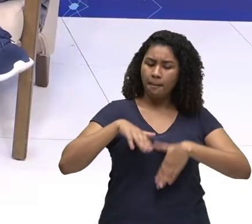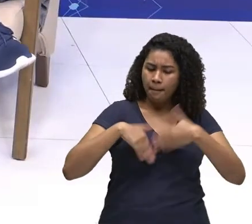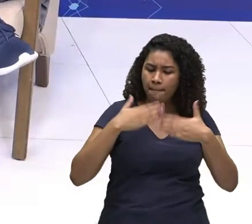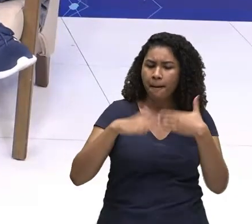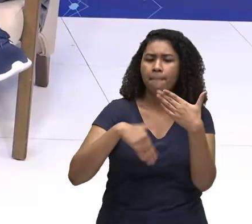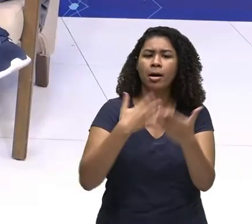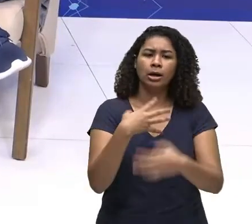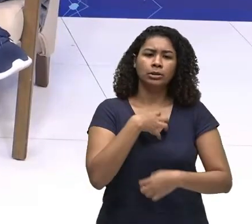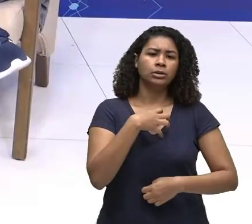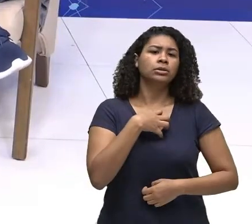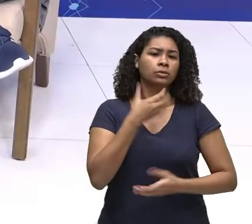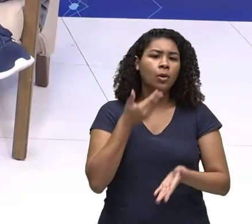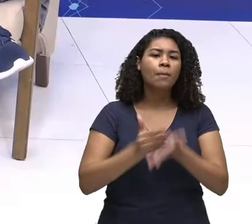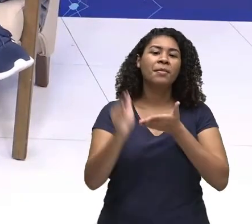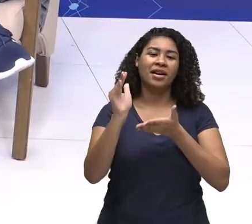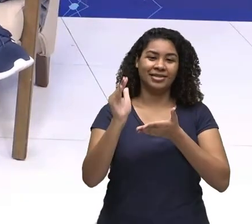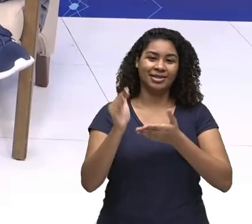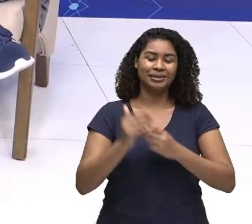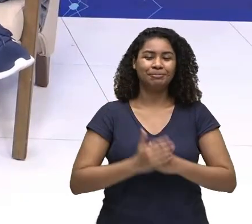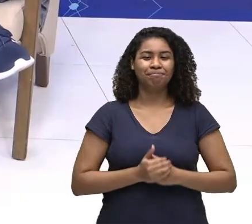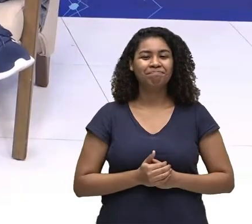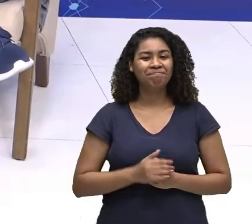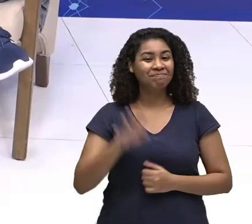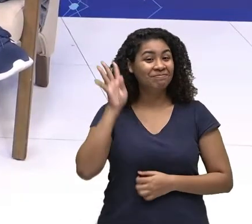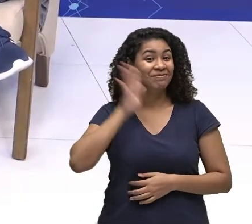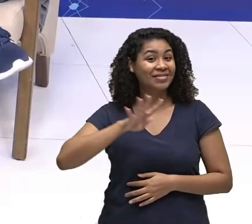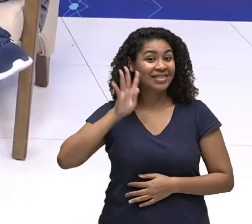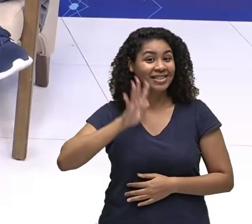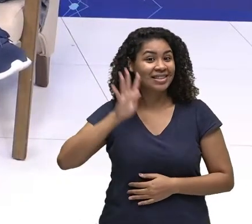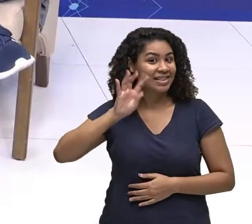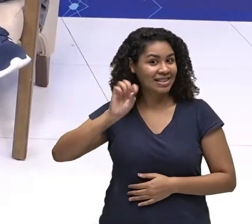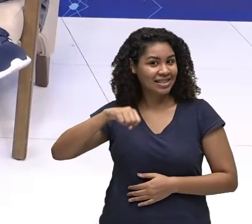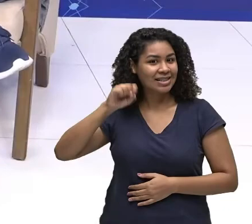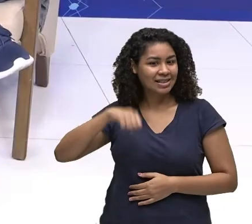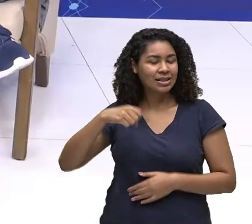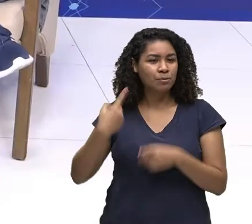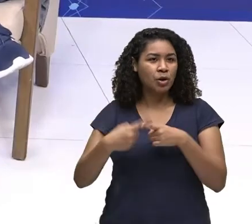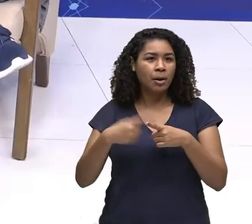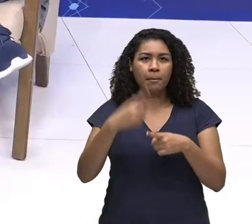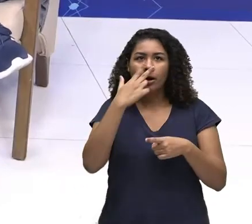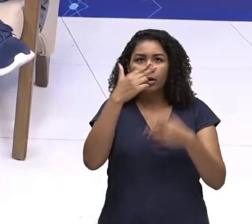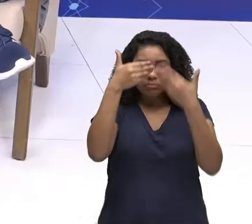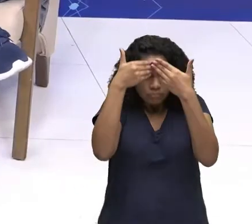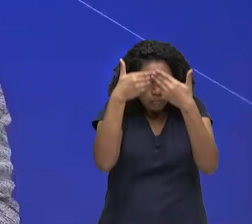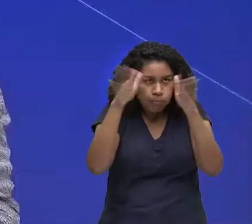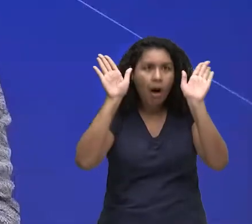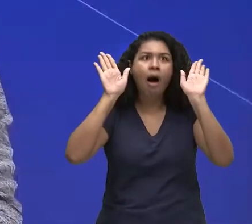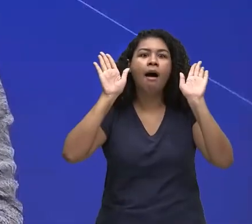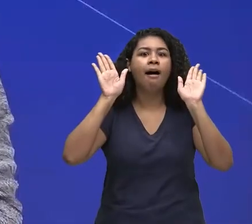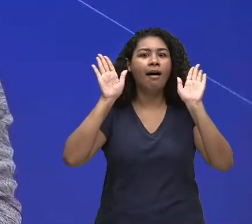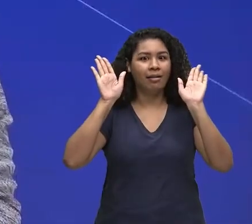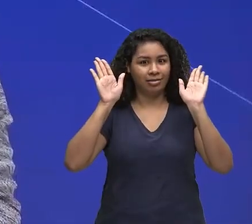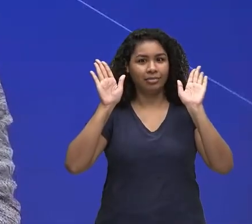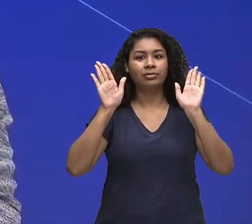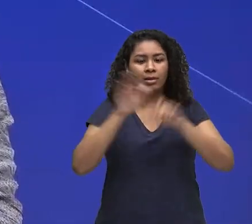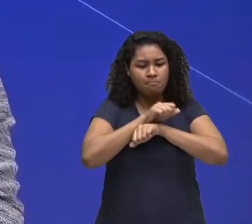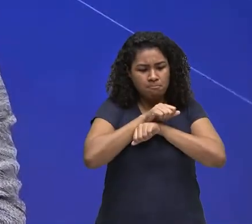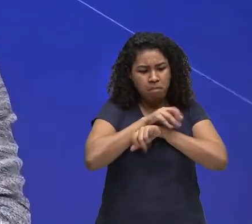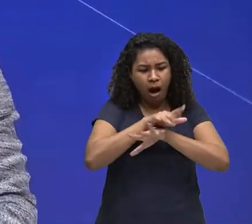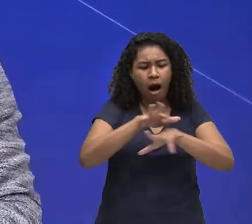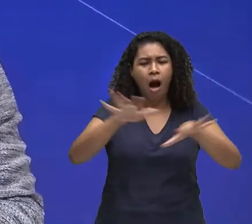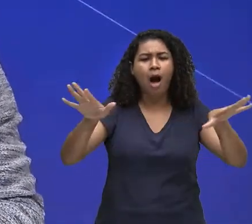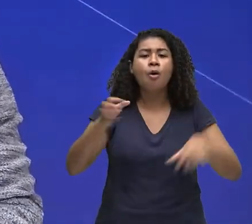né? Começa em nós também. E eu acho muito bacana porque amplia, vem no aspecto de ampliar